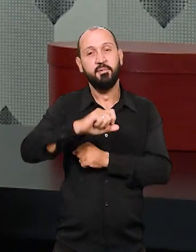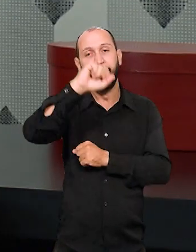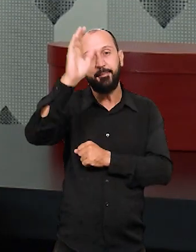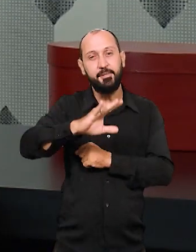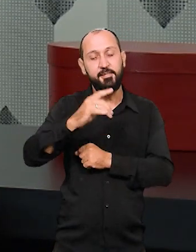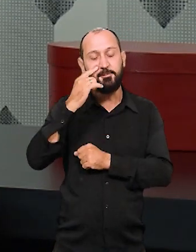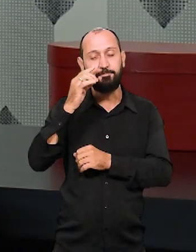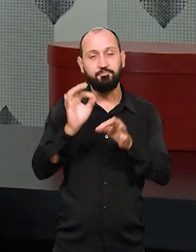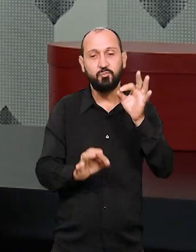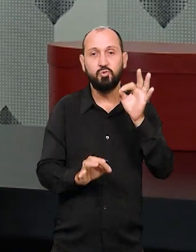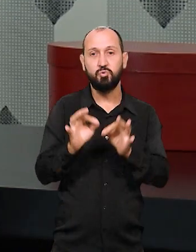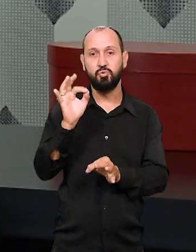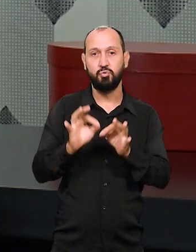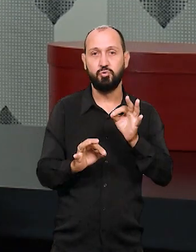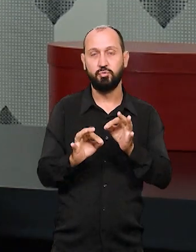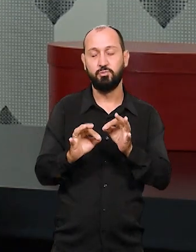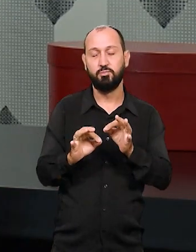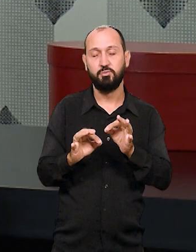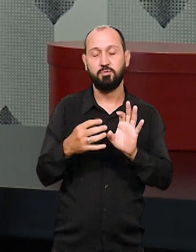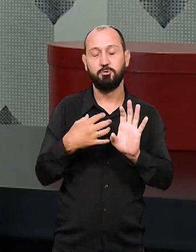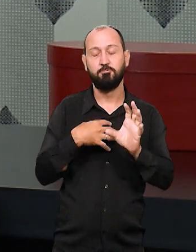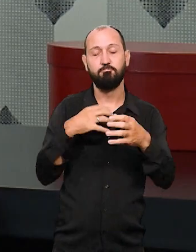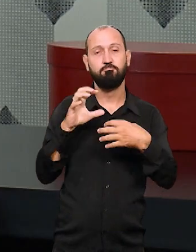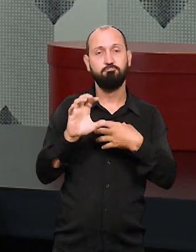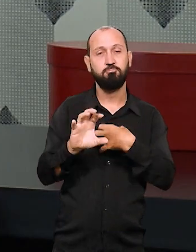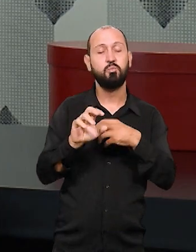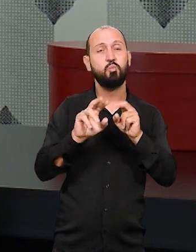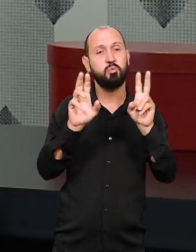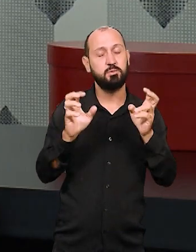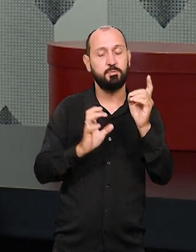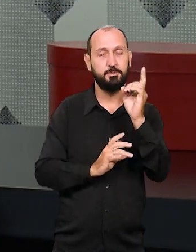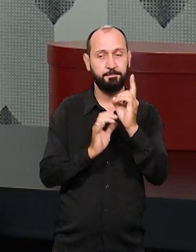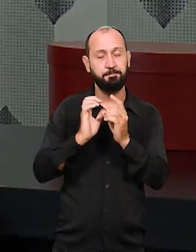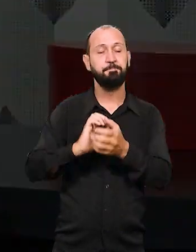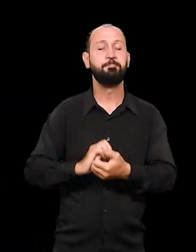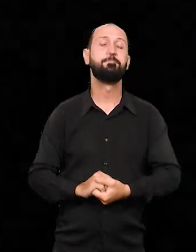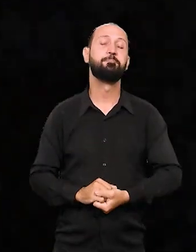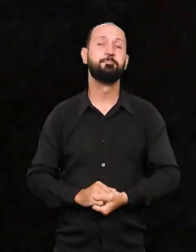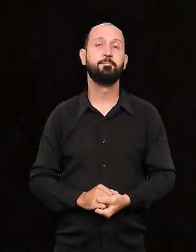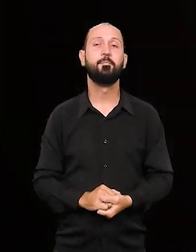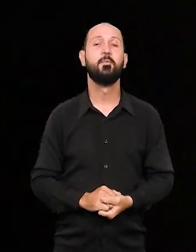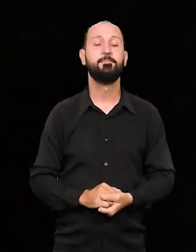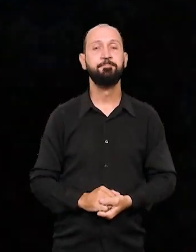temos no Brasil uma justiça muito sensível à questão da AIDS.